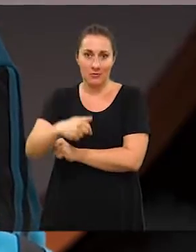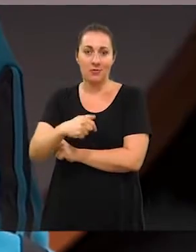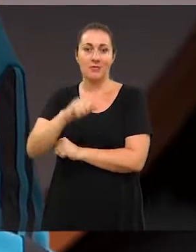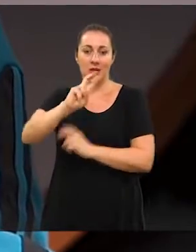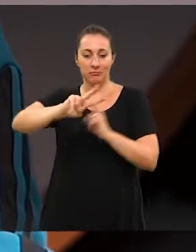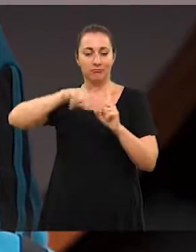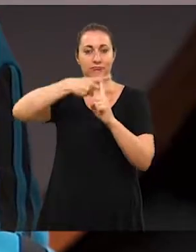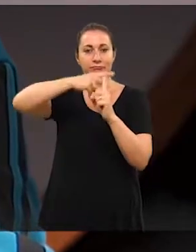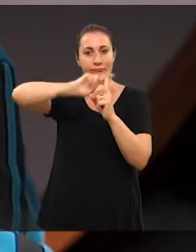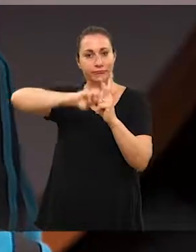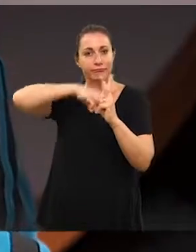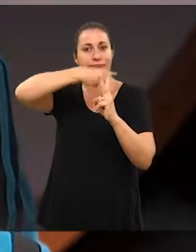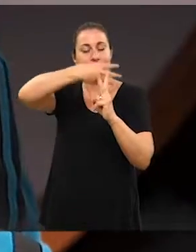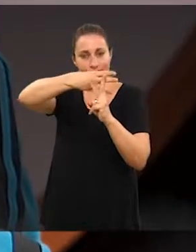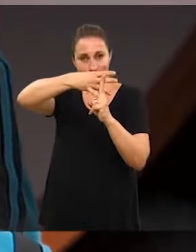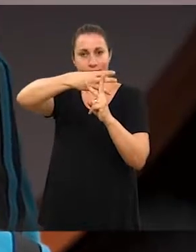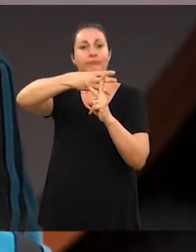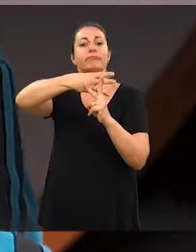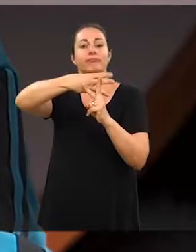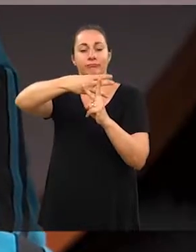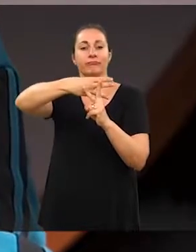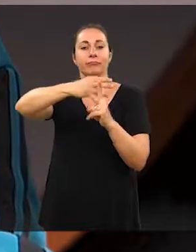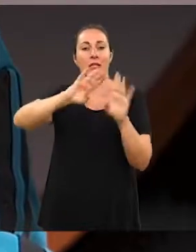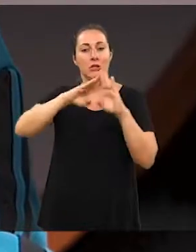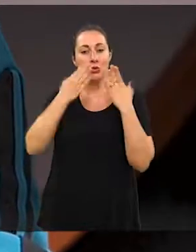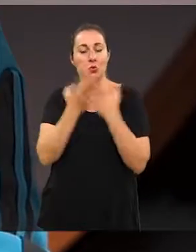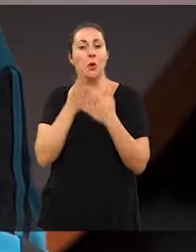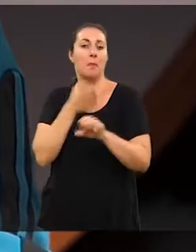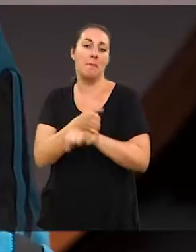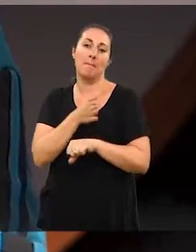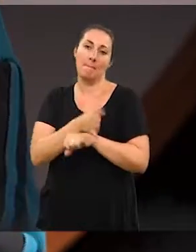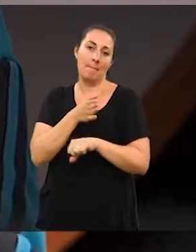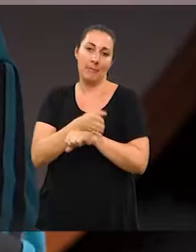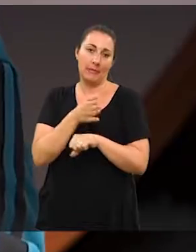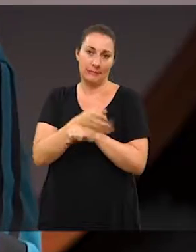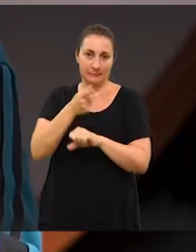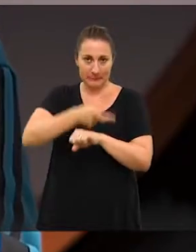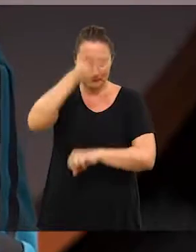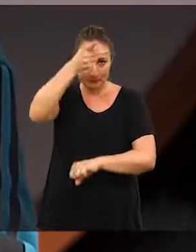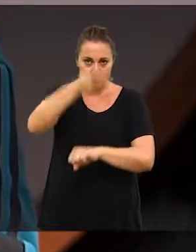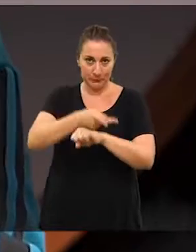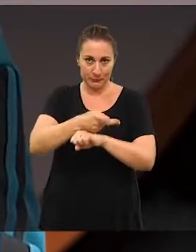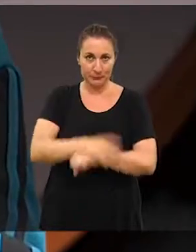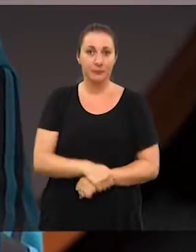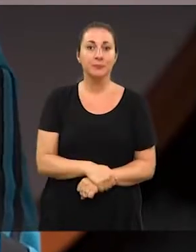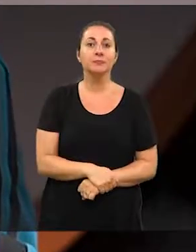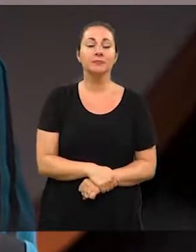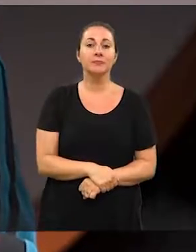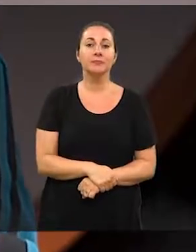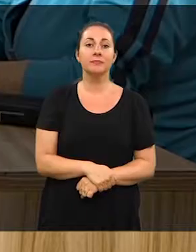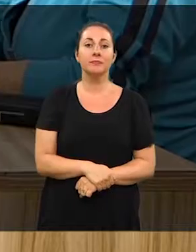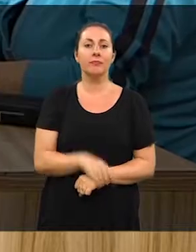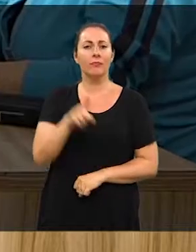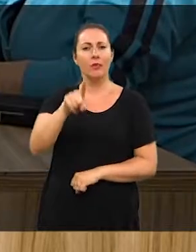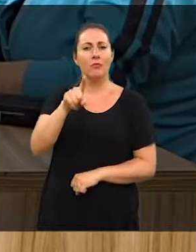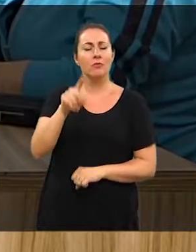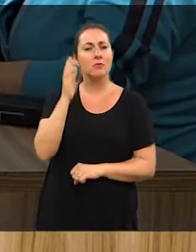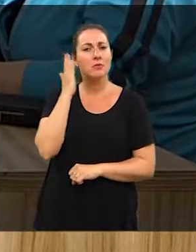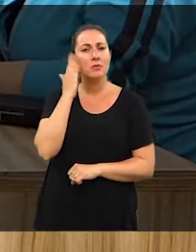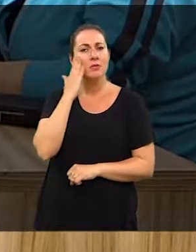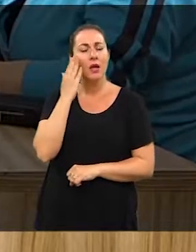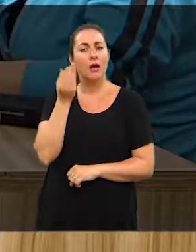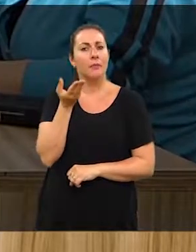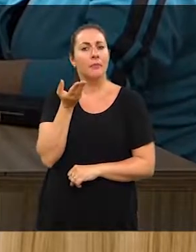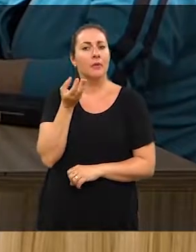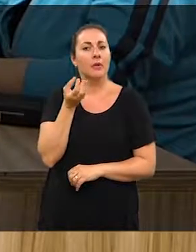ser dobrado ou triplicado até as escolas que vão participar desse prêmio gestor. E vocês sabem dizer